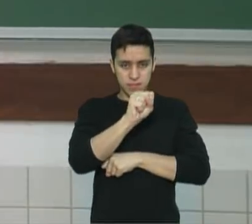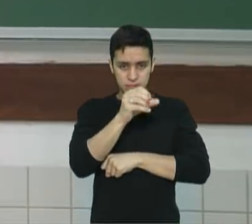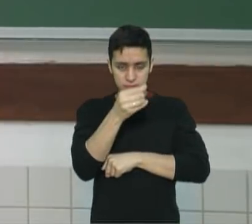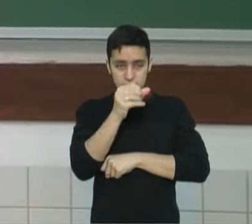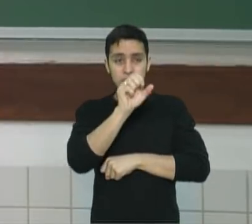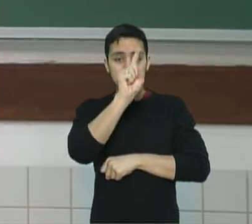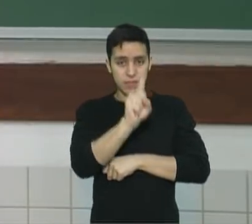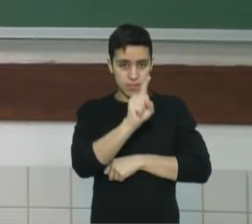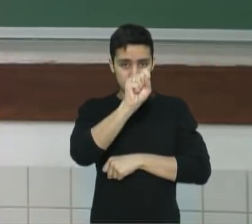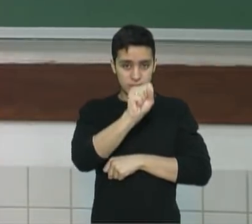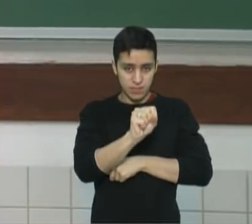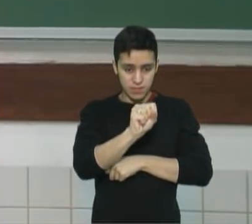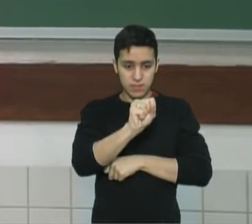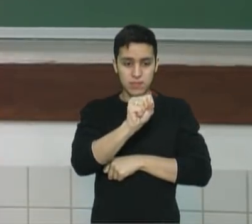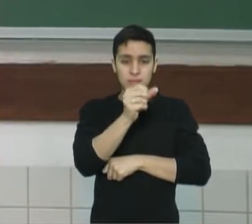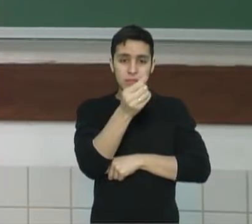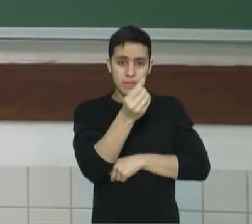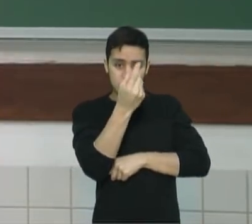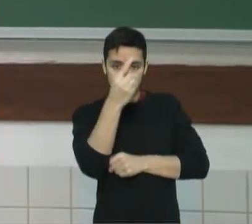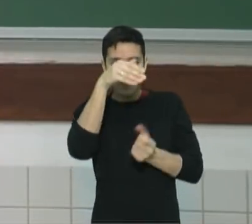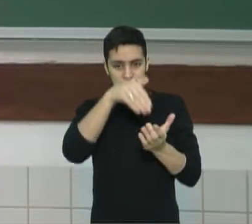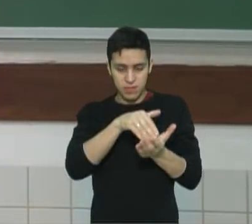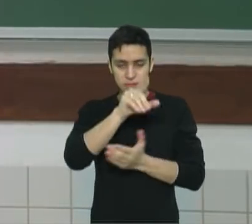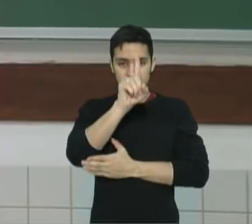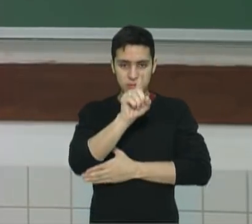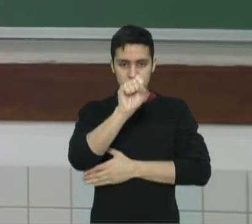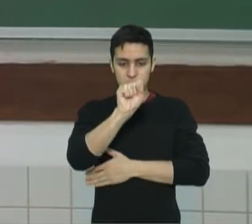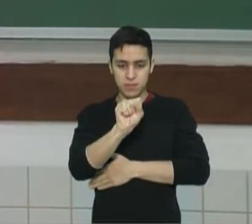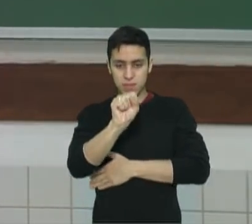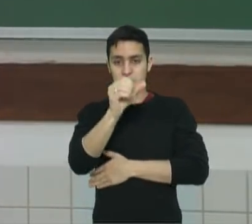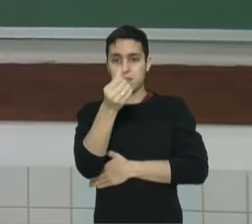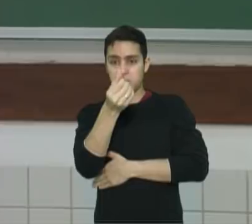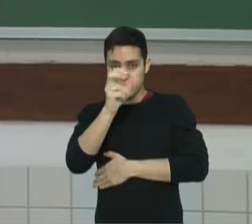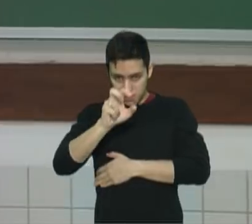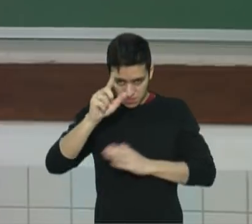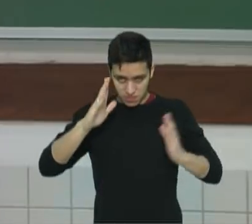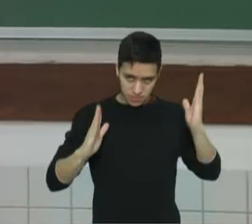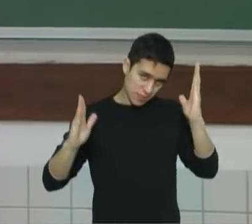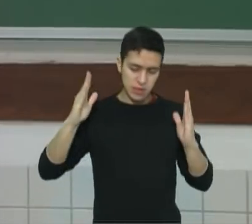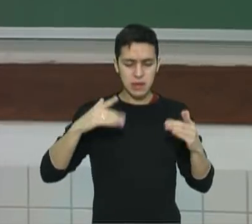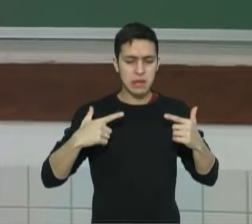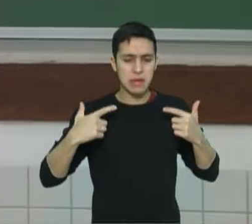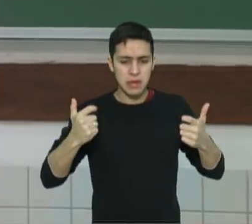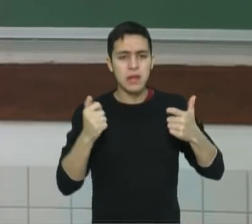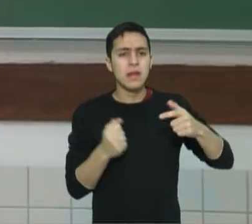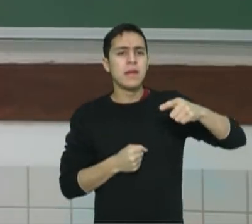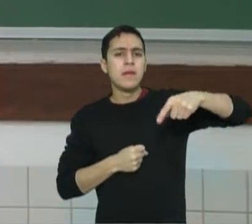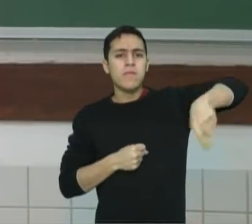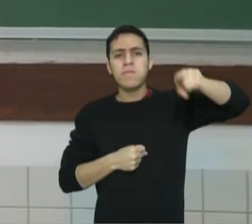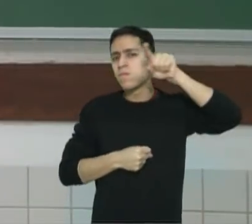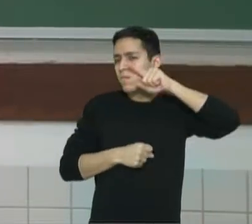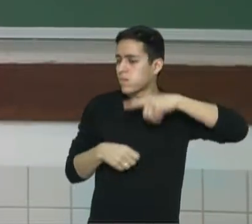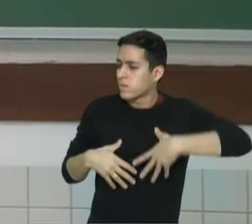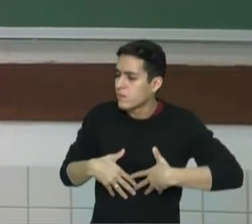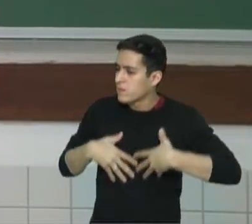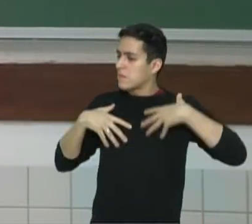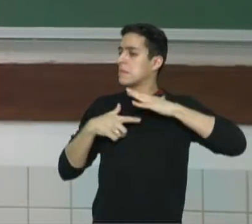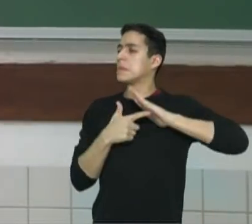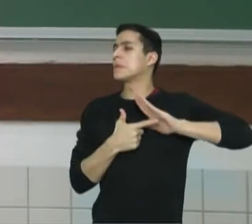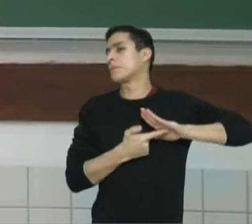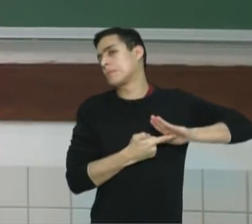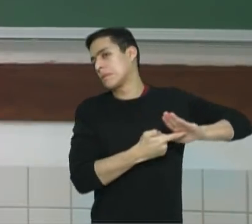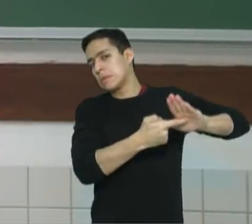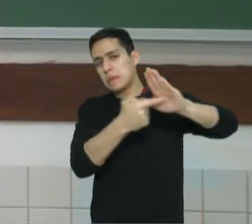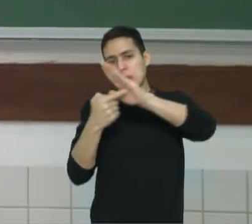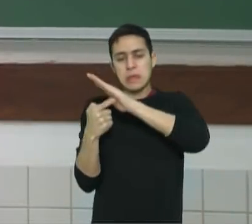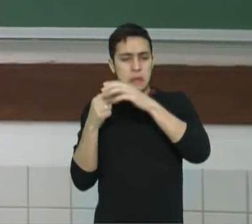de 1861 a 1865, se engrandecessem, principalmente